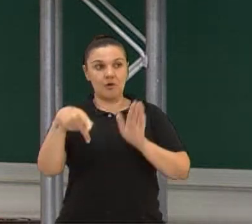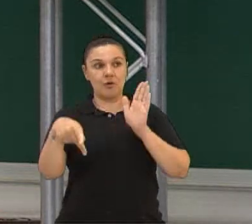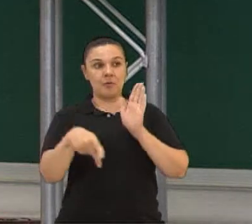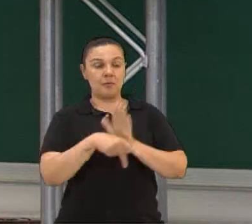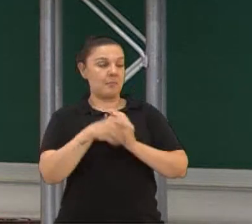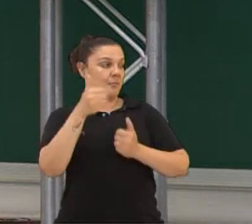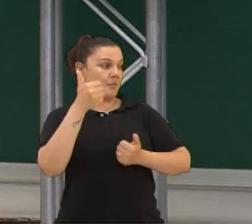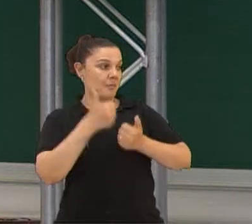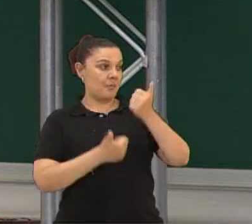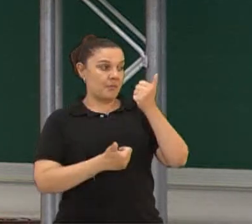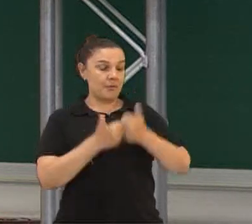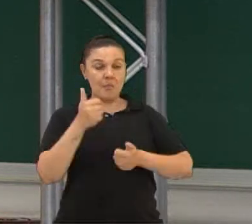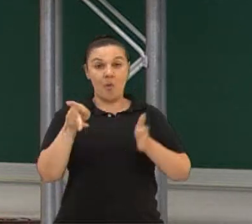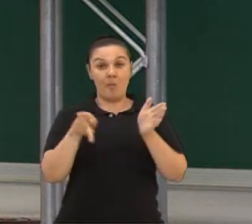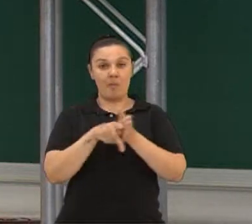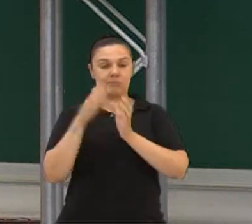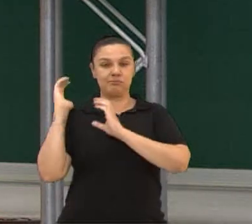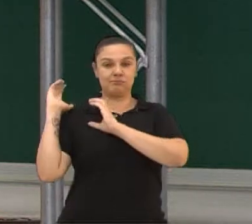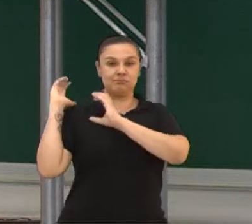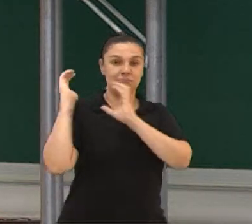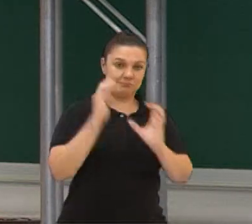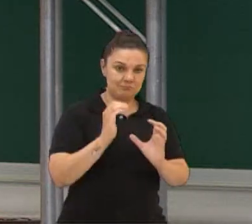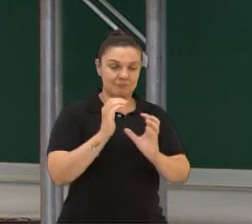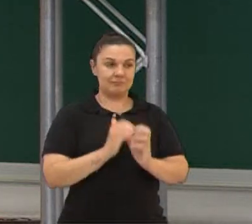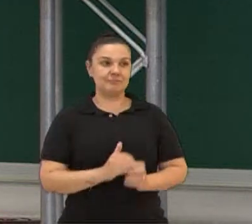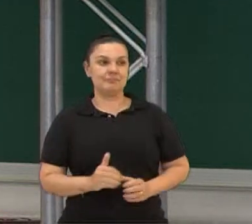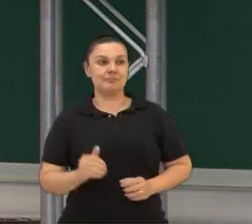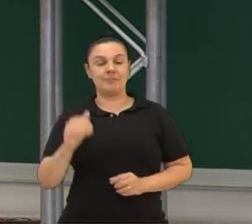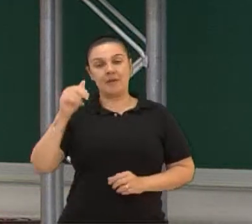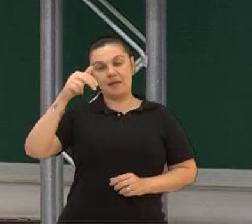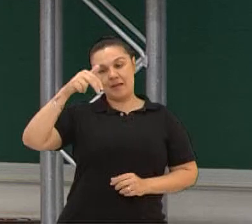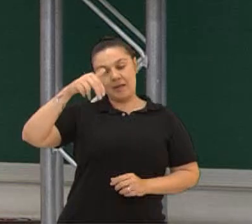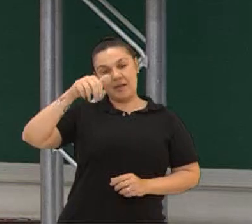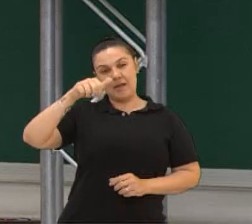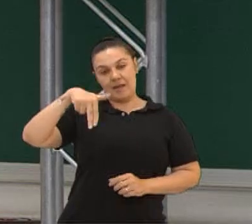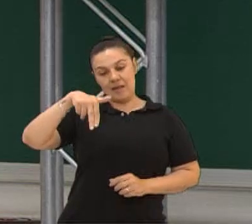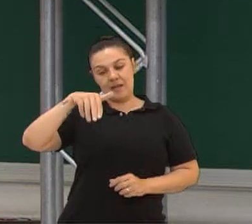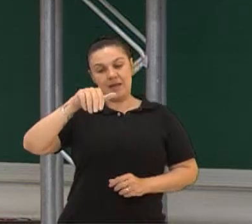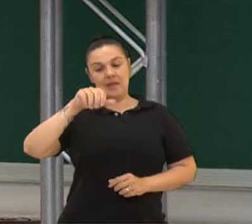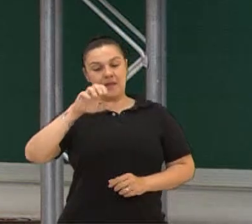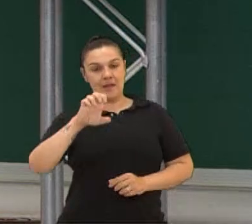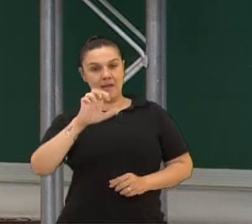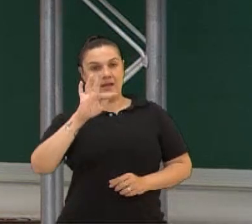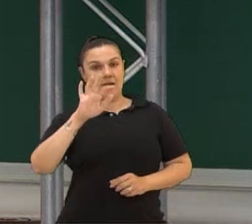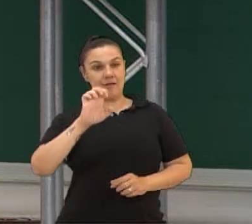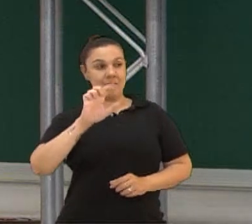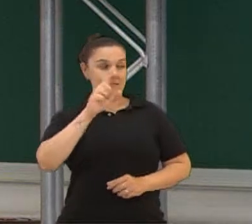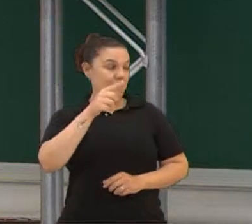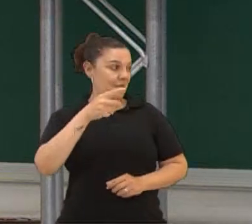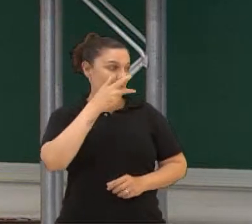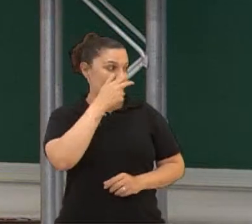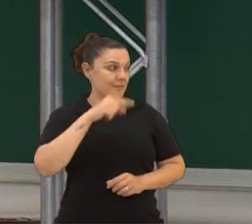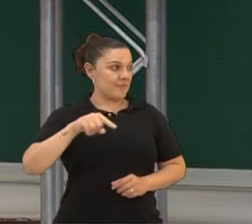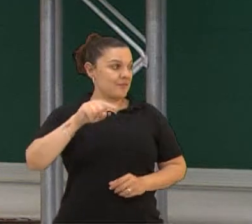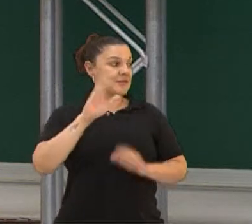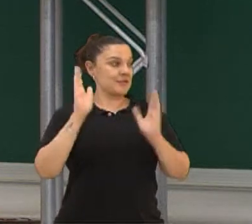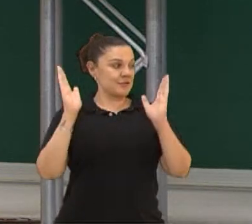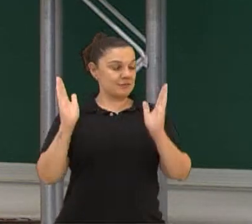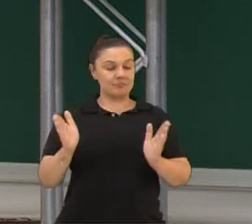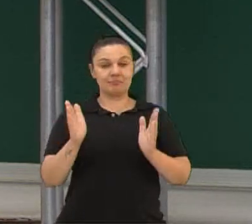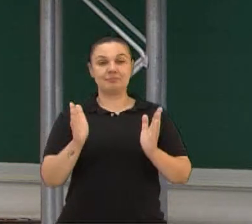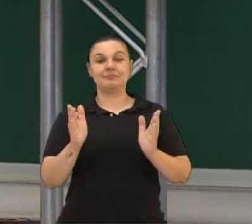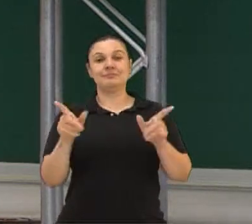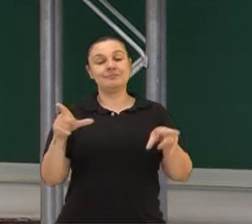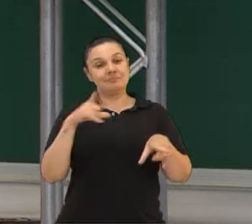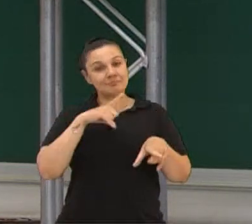o futebol americano, né? A NFL, que até talvez alguns de vocês estejam acompanhando aí. Né?